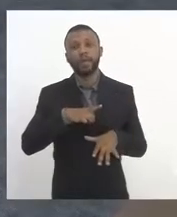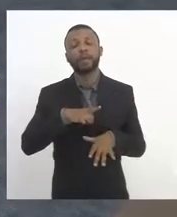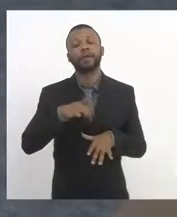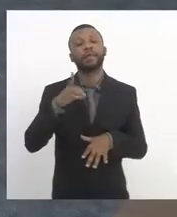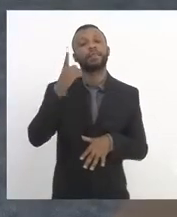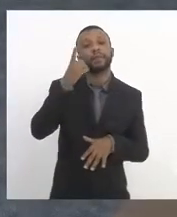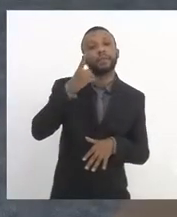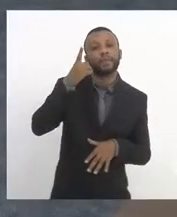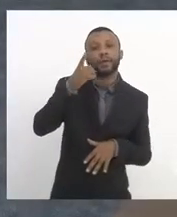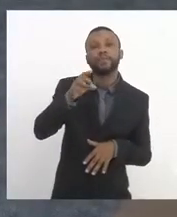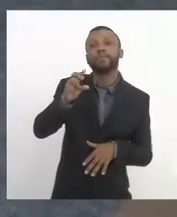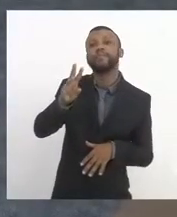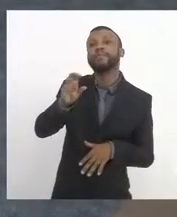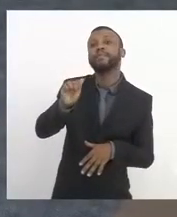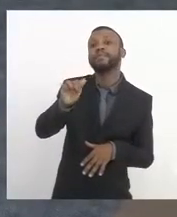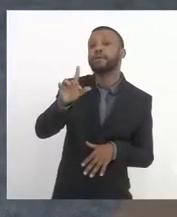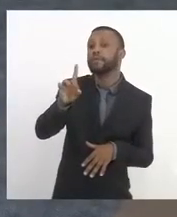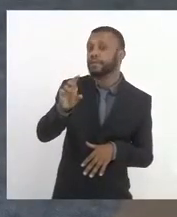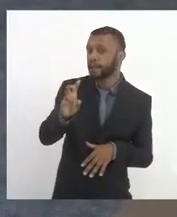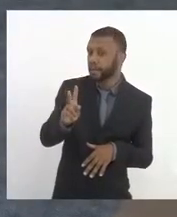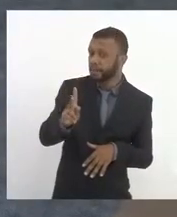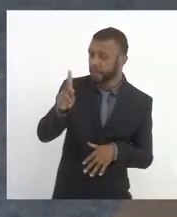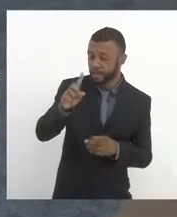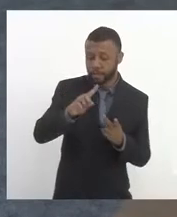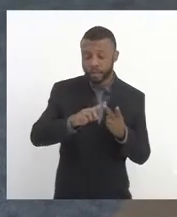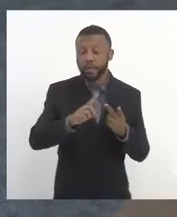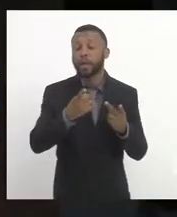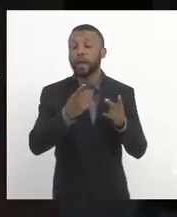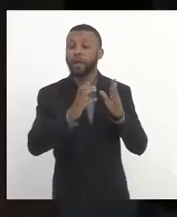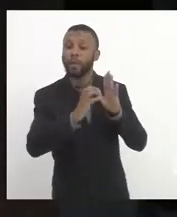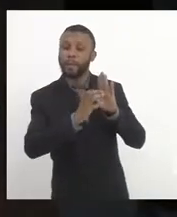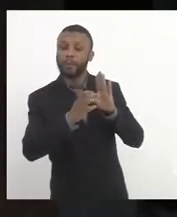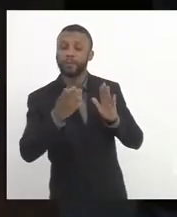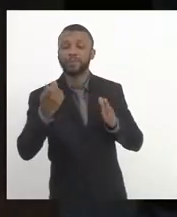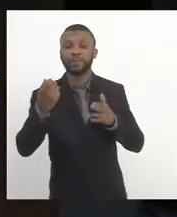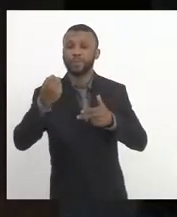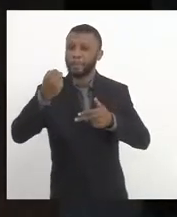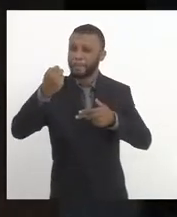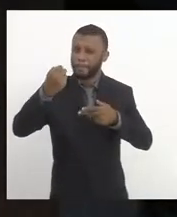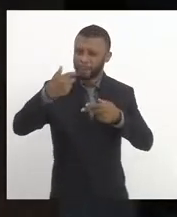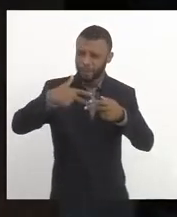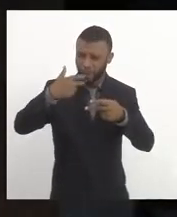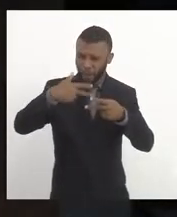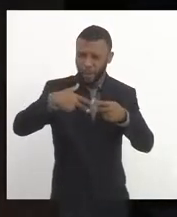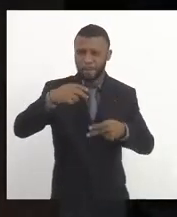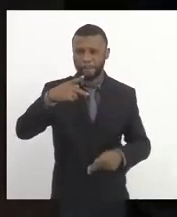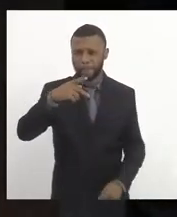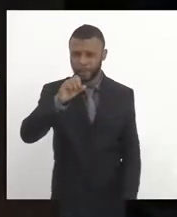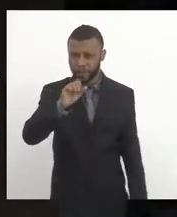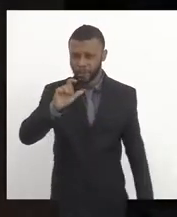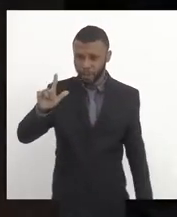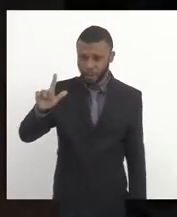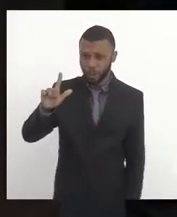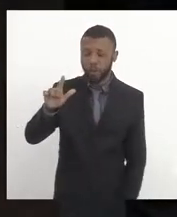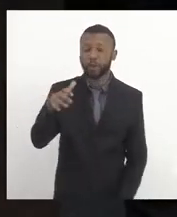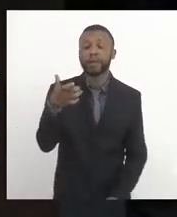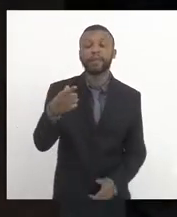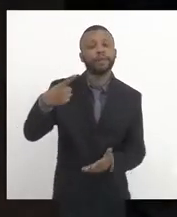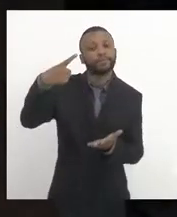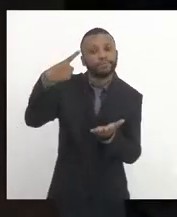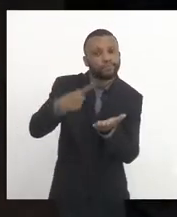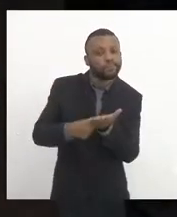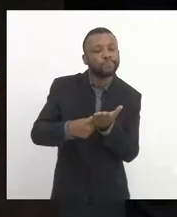bancada do PSOL. Eu queria assumir com Vossa Excelência o seguinte compromisso, senhor